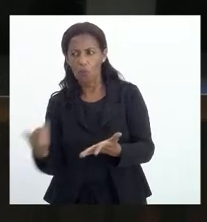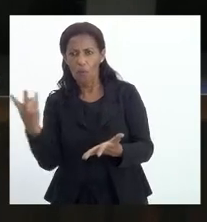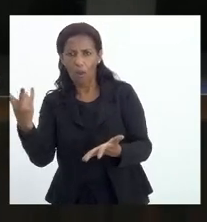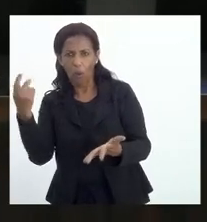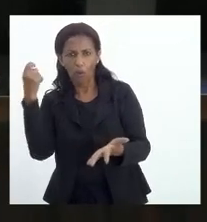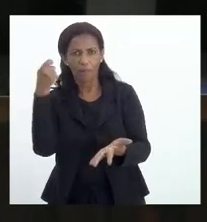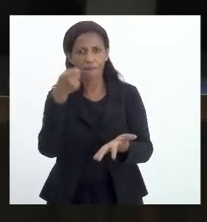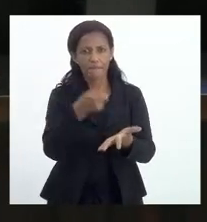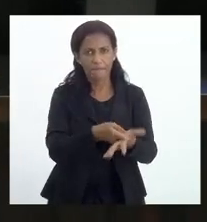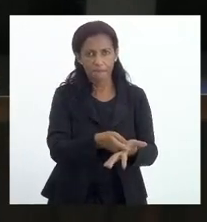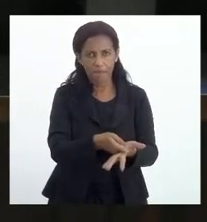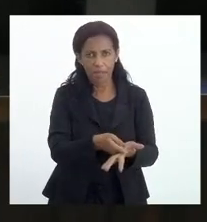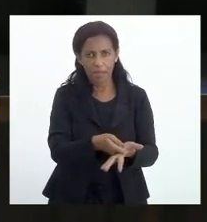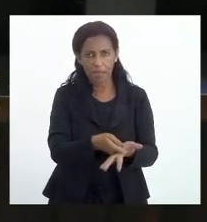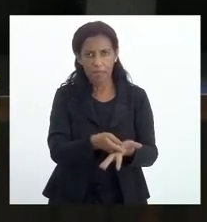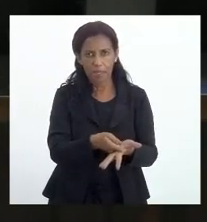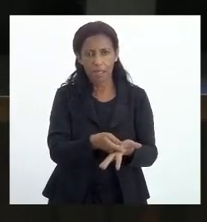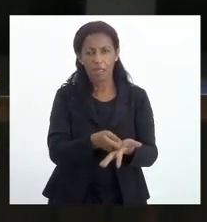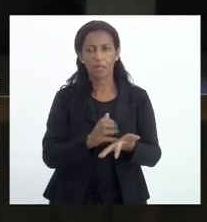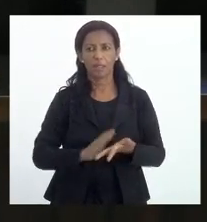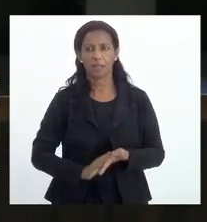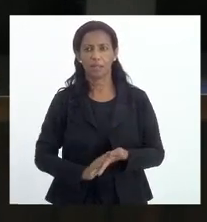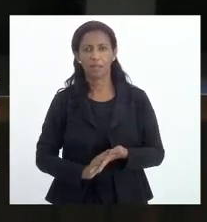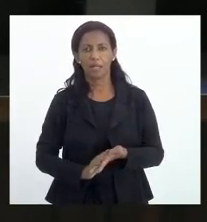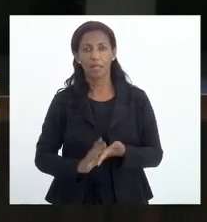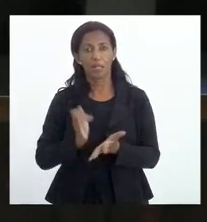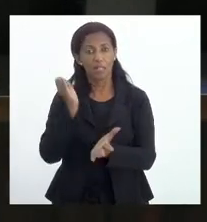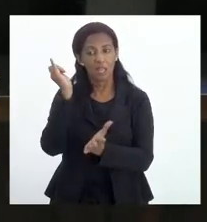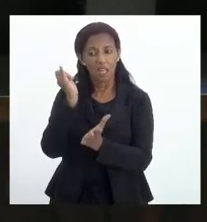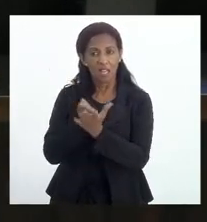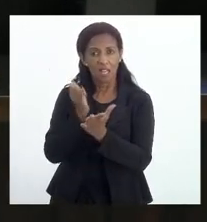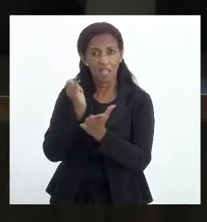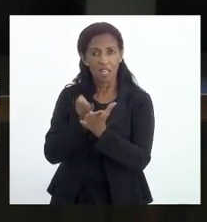fixa a despesa e estima a receita.